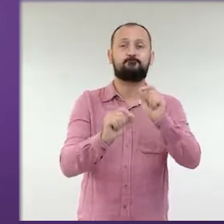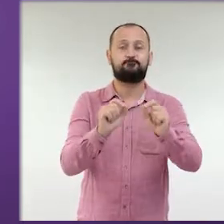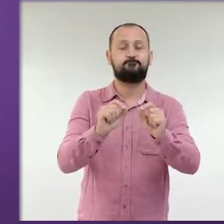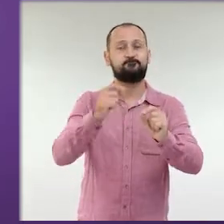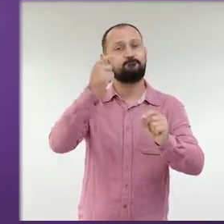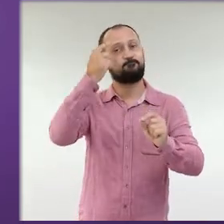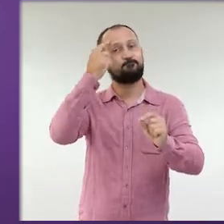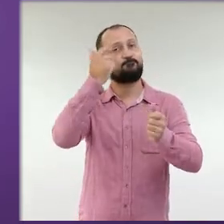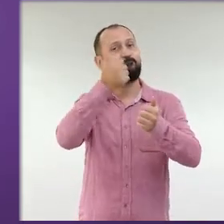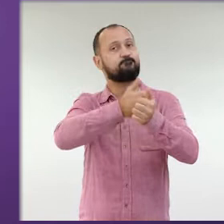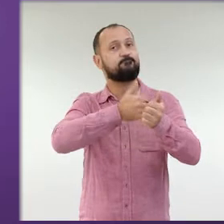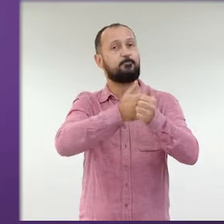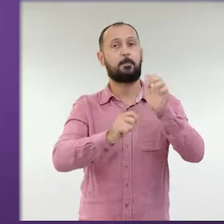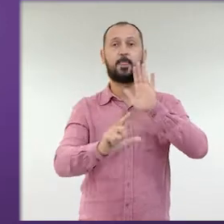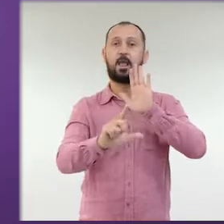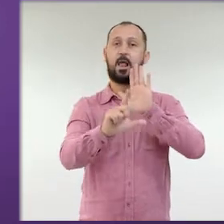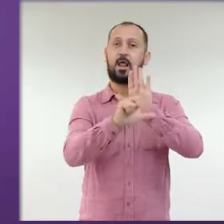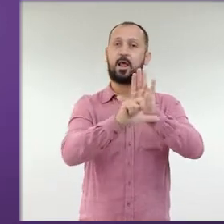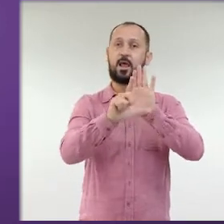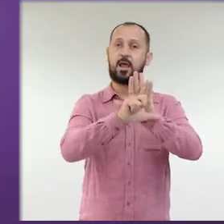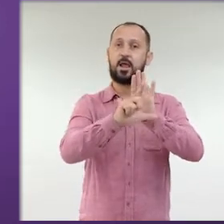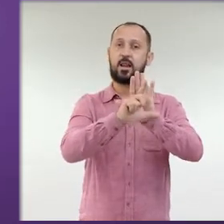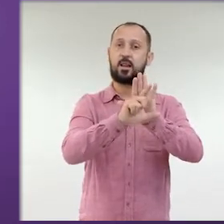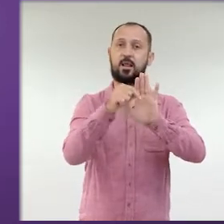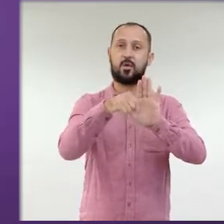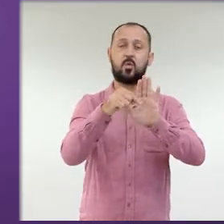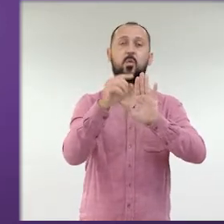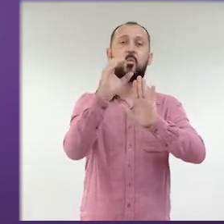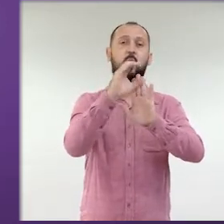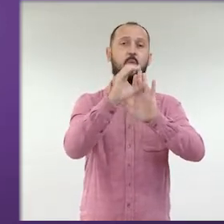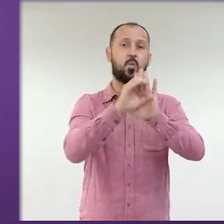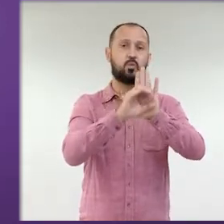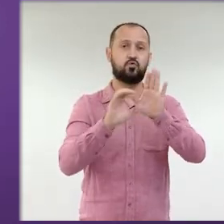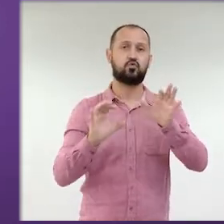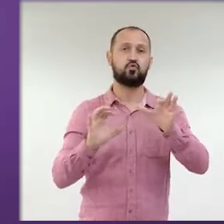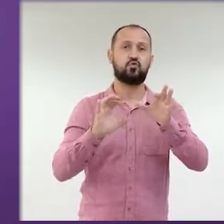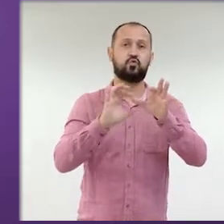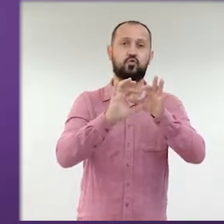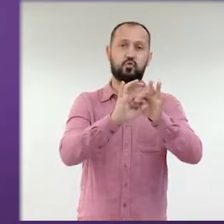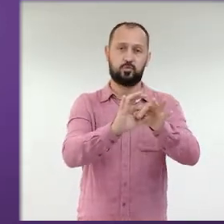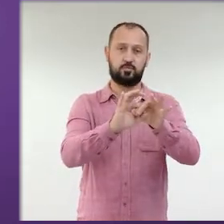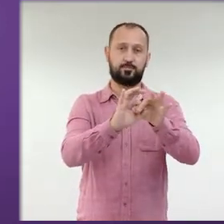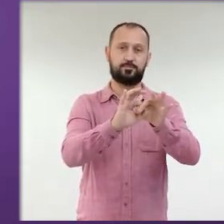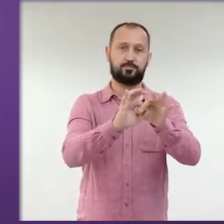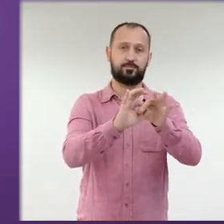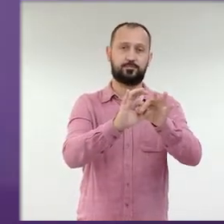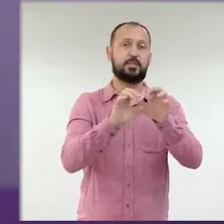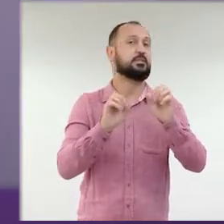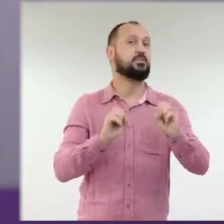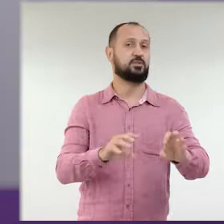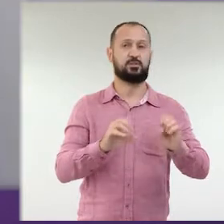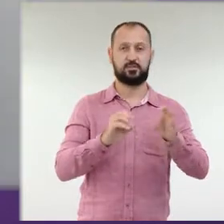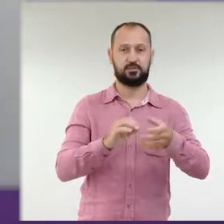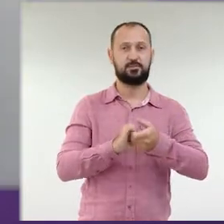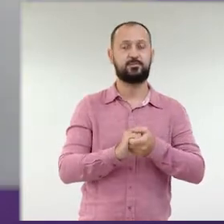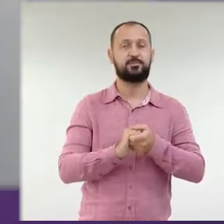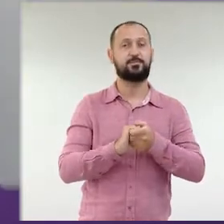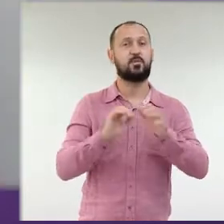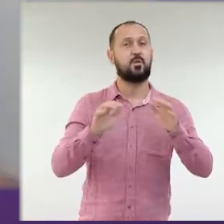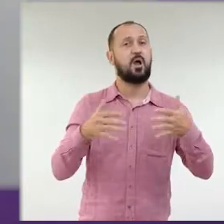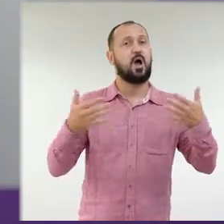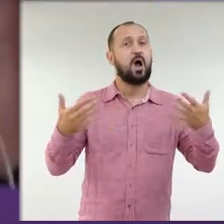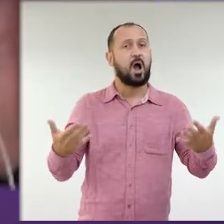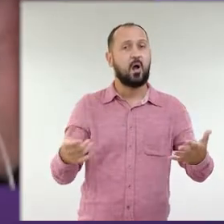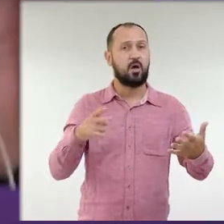as noções do ensino da Lei Maria da Penha como conteúdo transversal na rede pública estadual de ensino. Então,